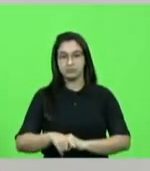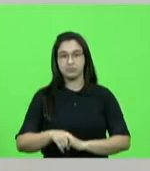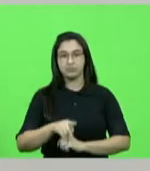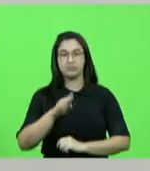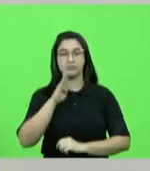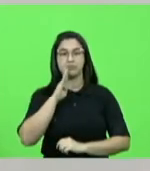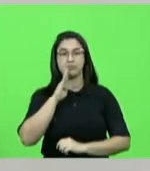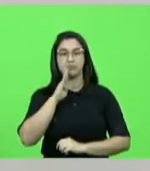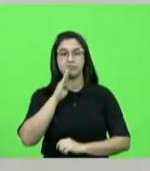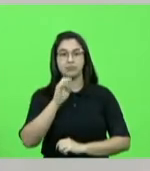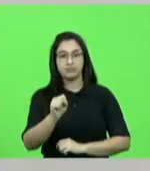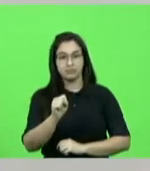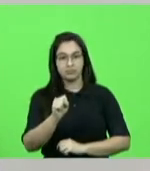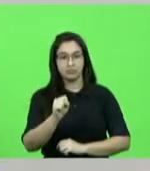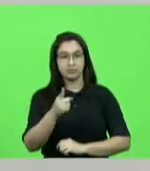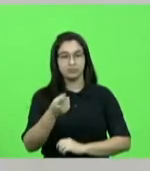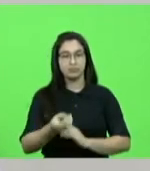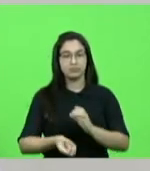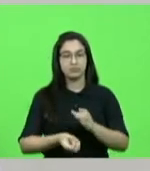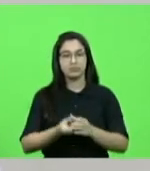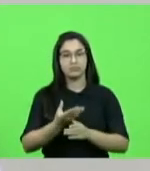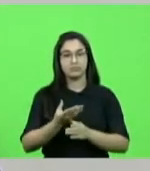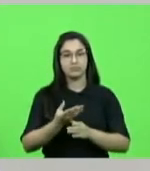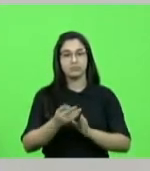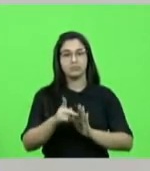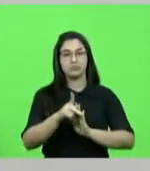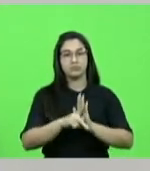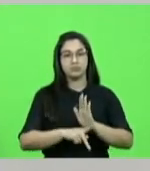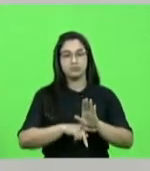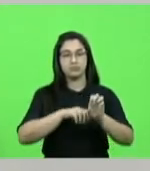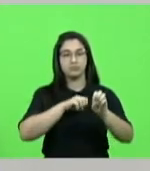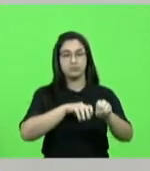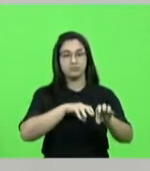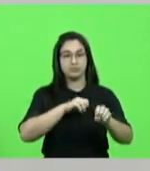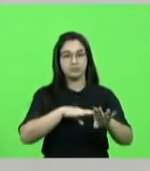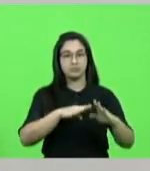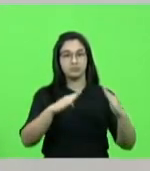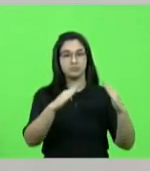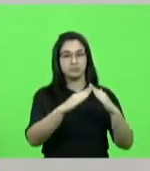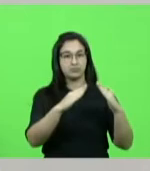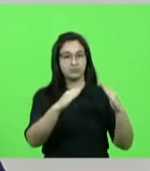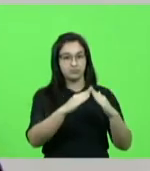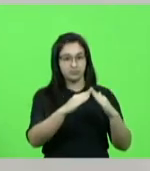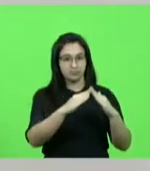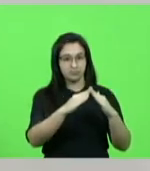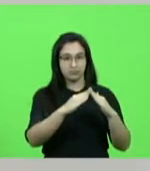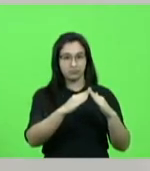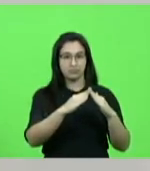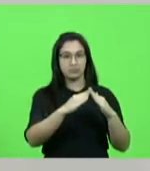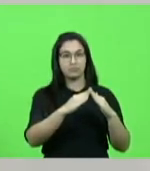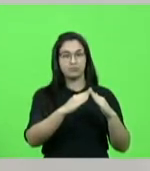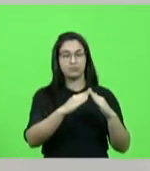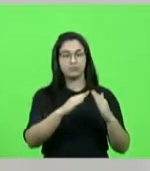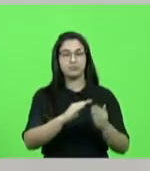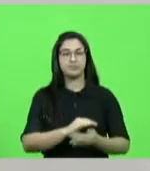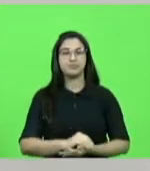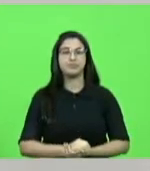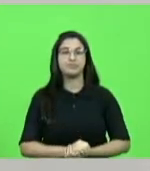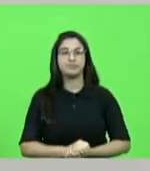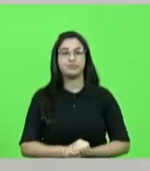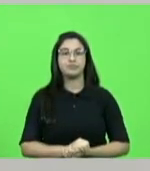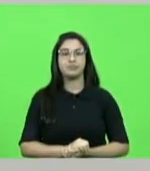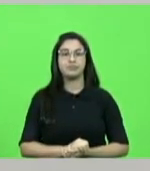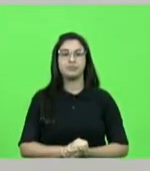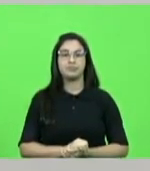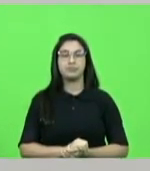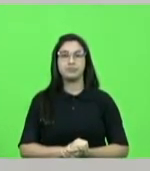Souza, que trata da educação domiciliar, em palavras mais simples, deputado